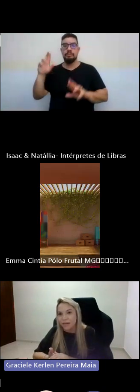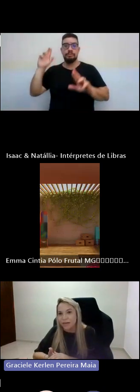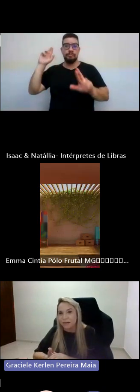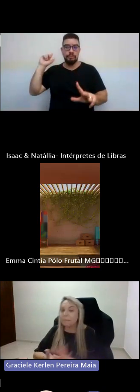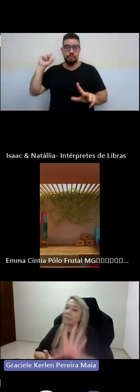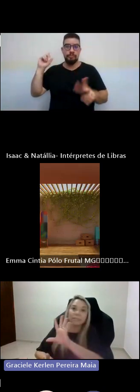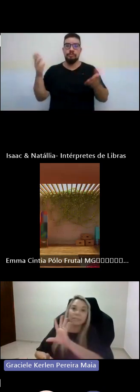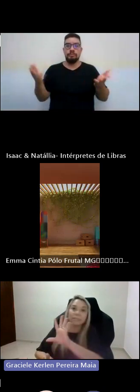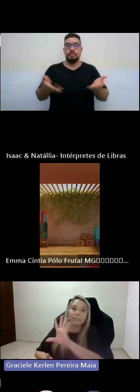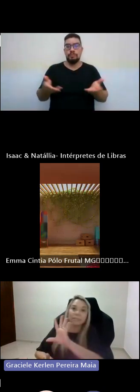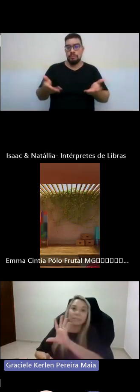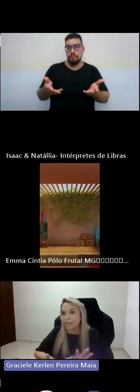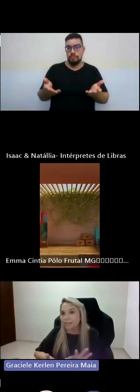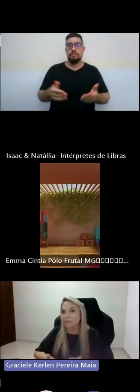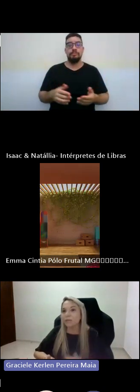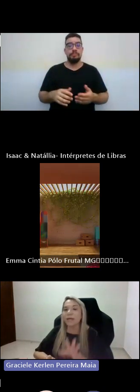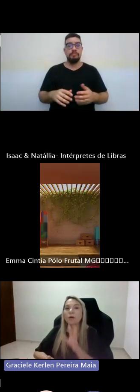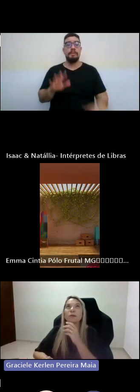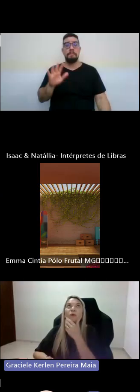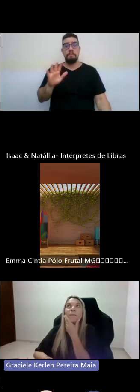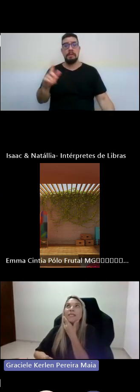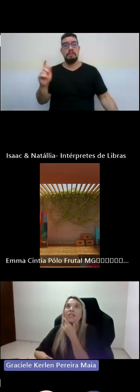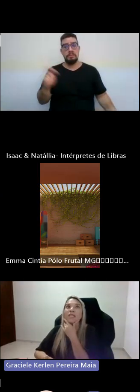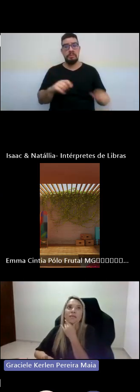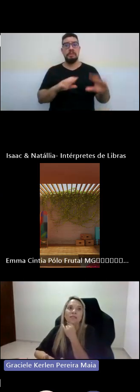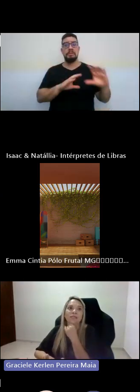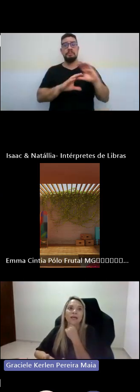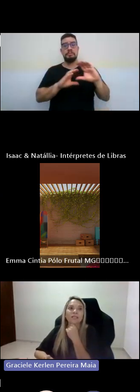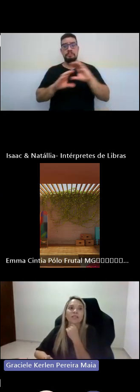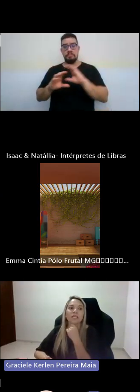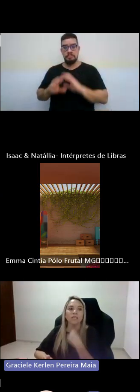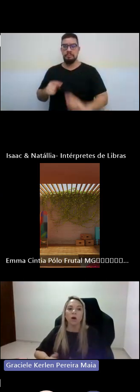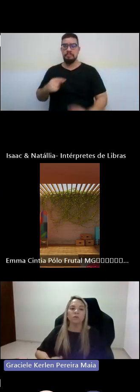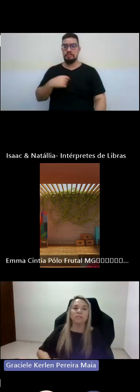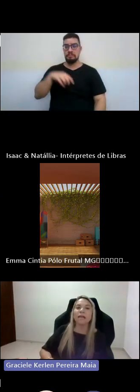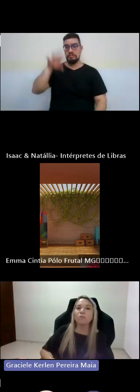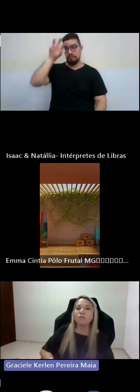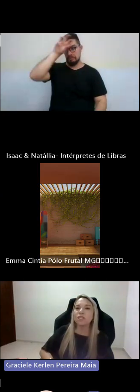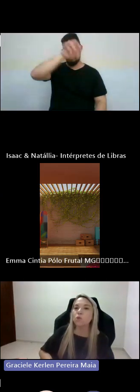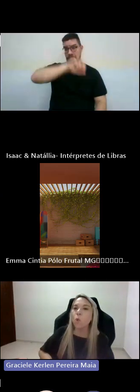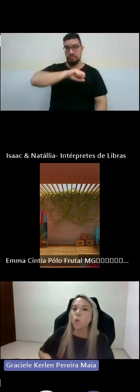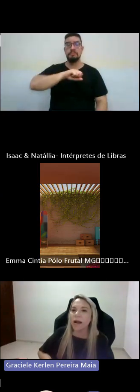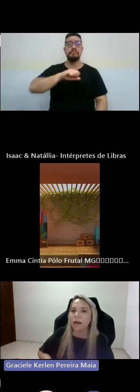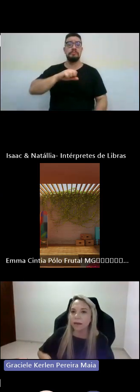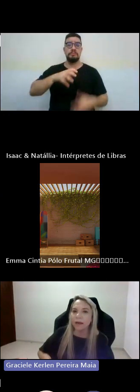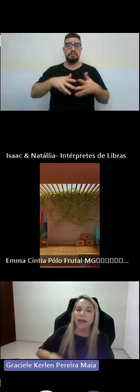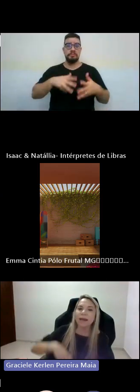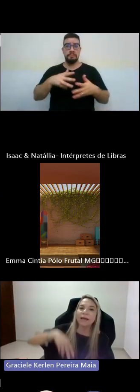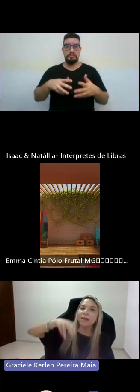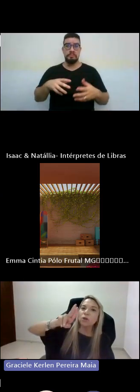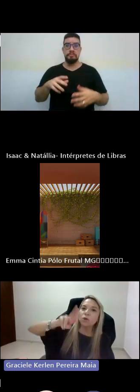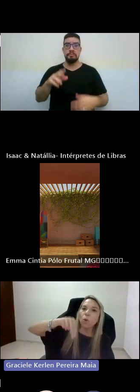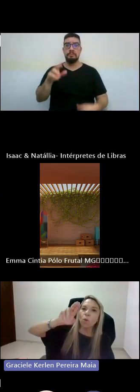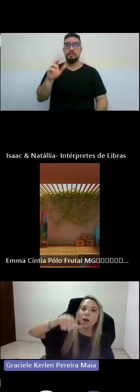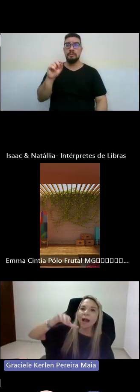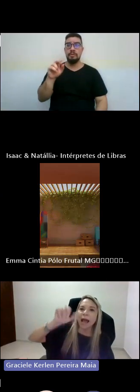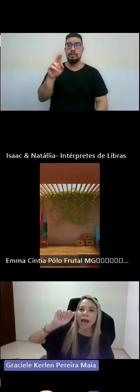sinal. Mas eles acabam se entendendo. Eu, quando aprendi língua de sinais, gente, o sinal de nunca